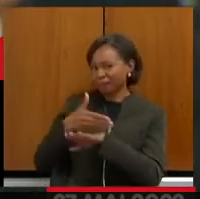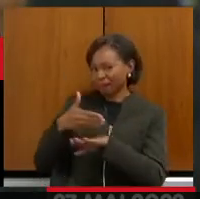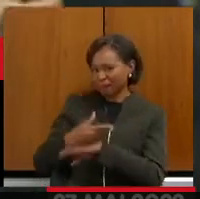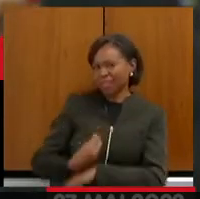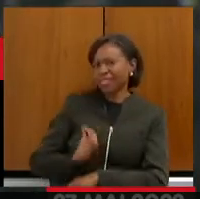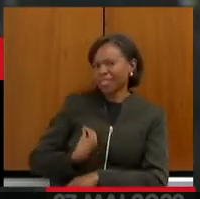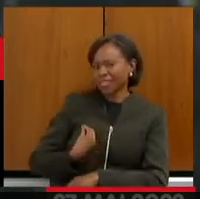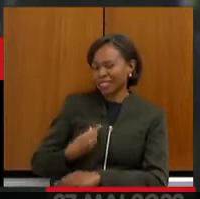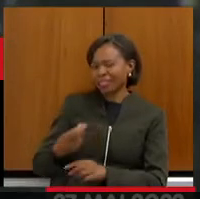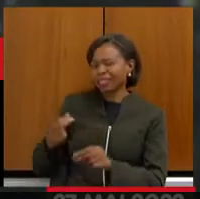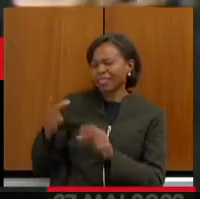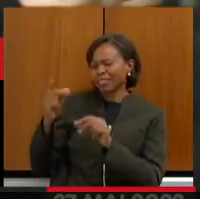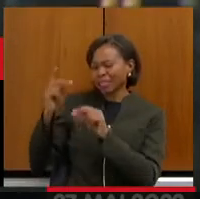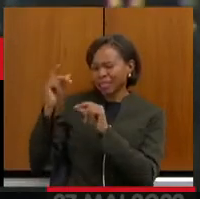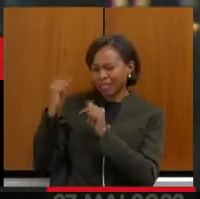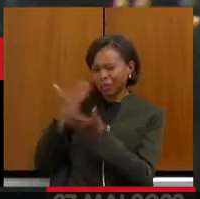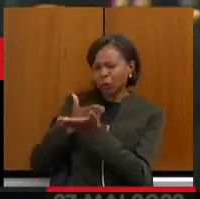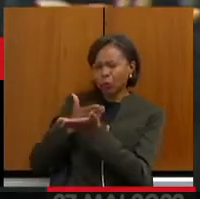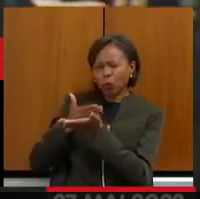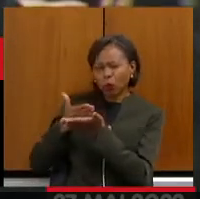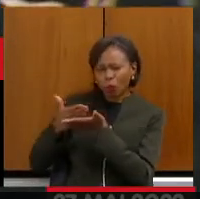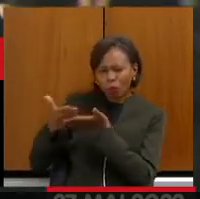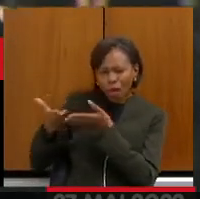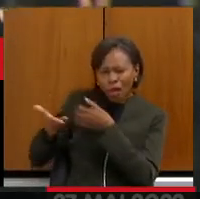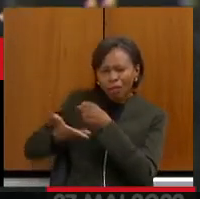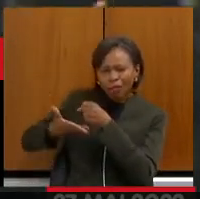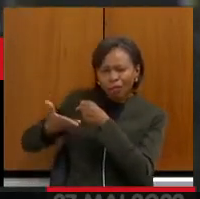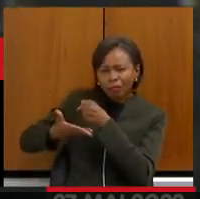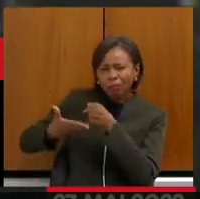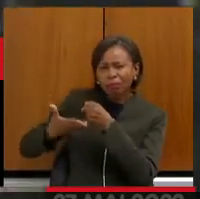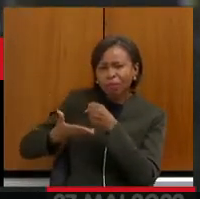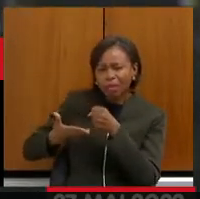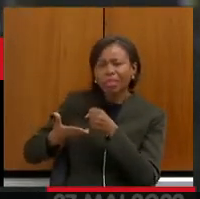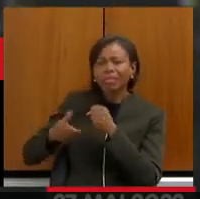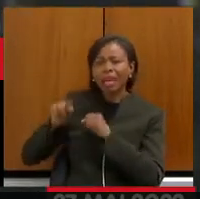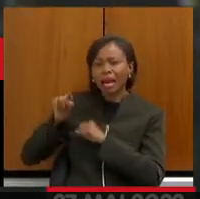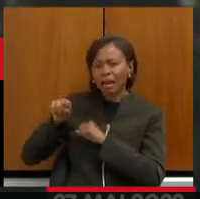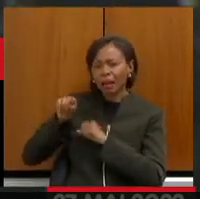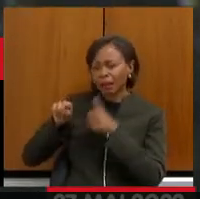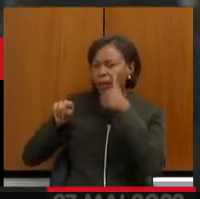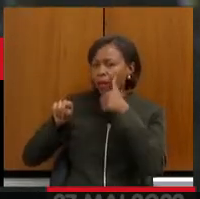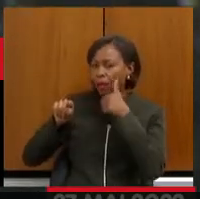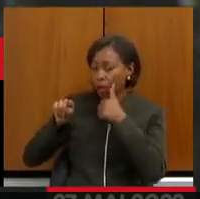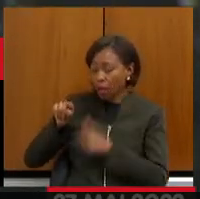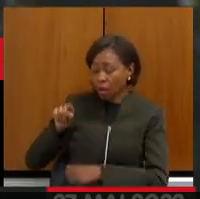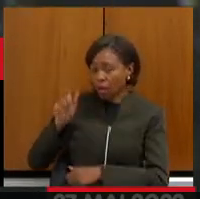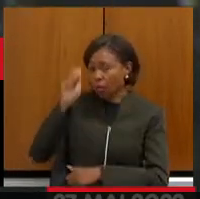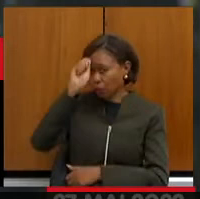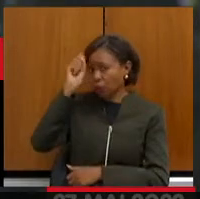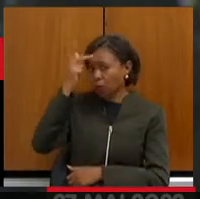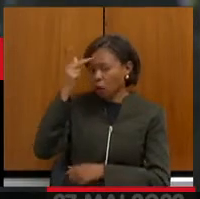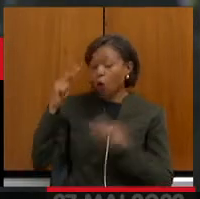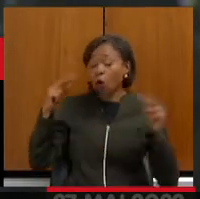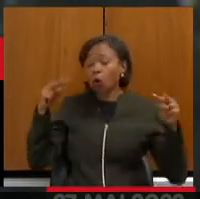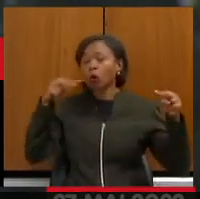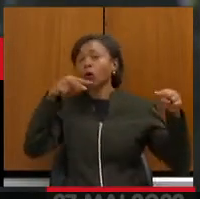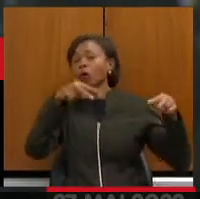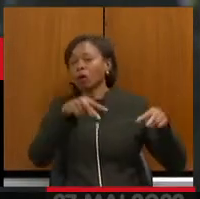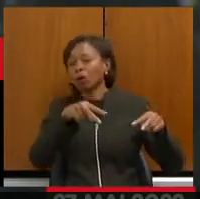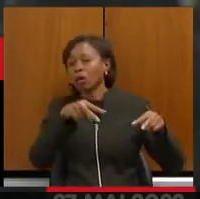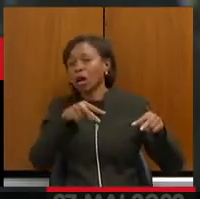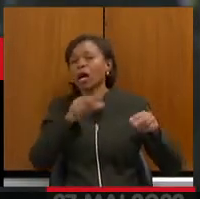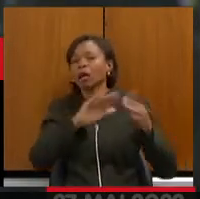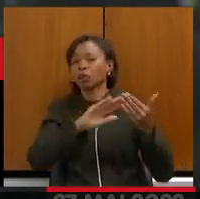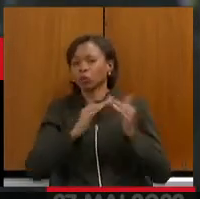sempre desde o início antes de chegar nesse Parlamento de ter um olhar para as comunidades para preferir